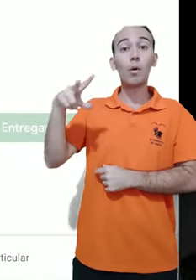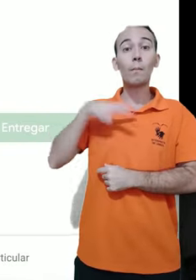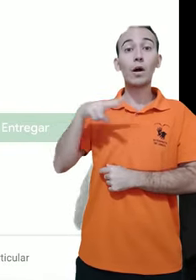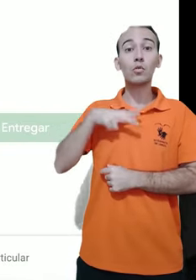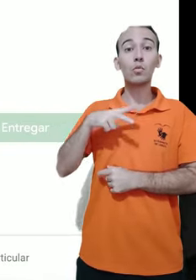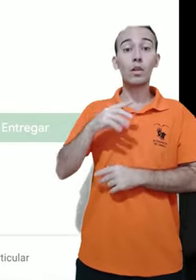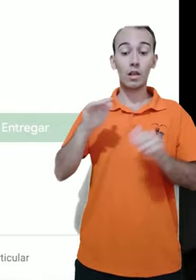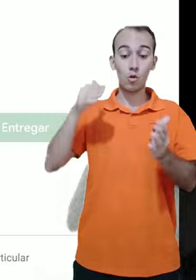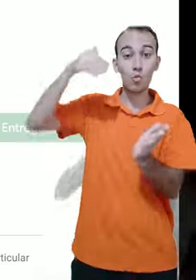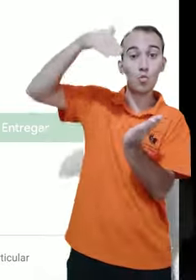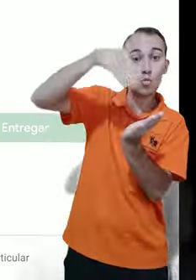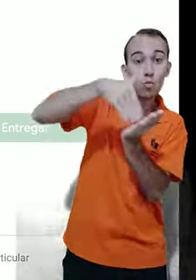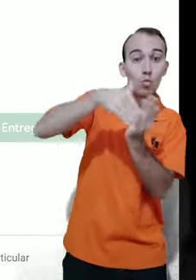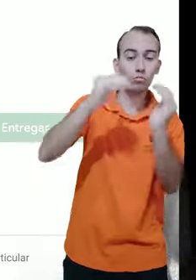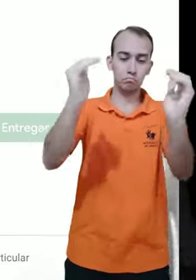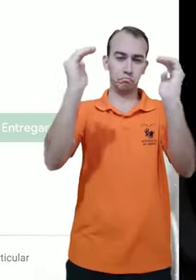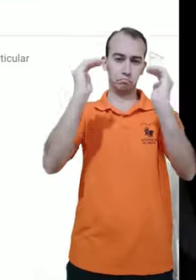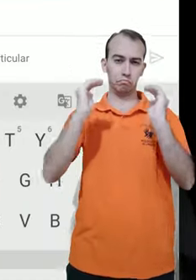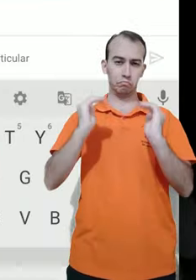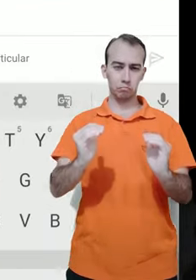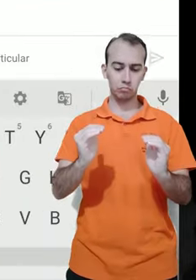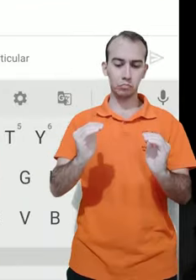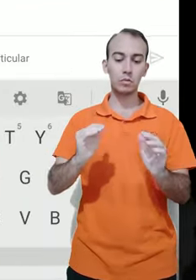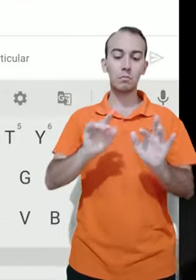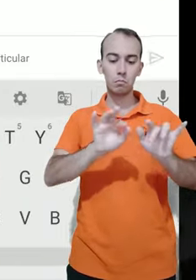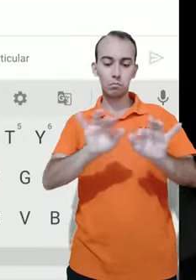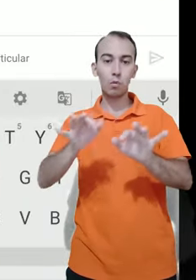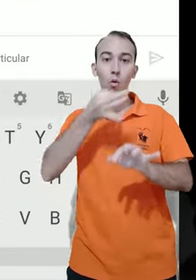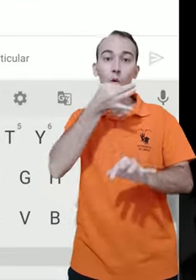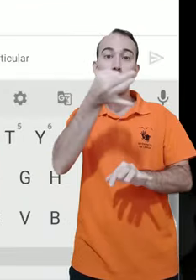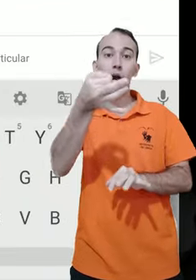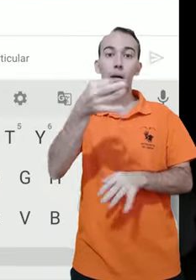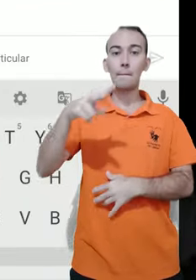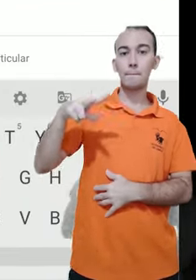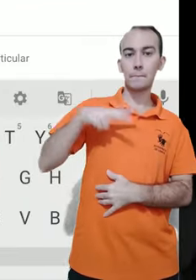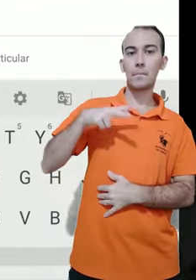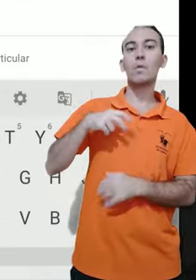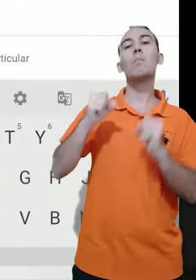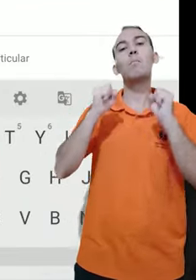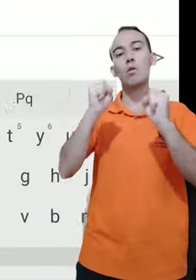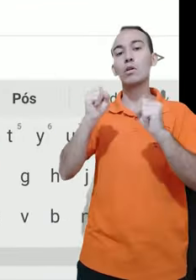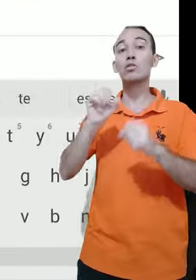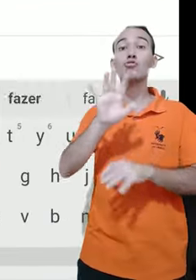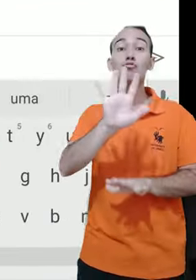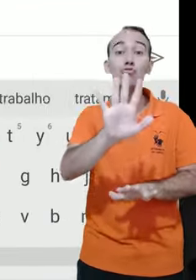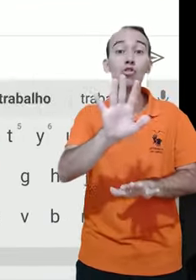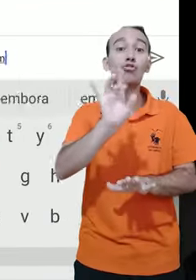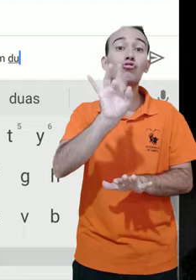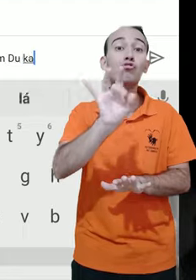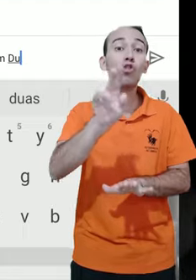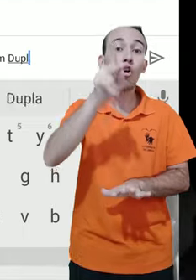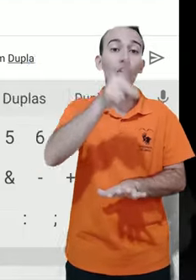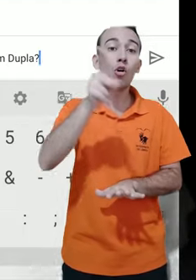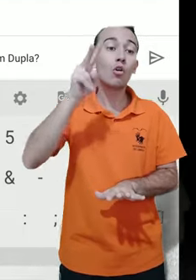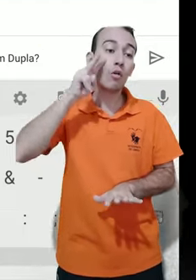diretamente para o seu professor clicando em adicionar comentário particular na parte inferior da tela